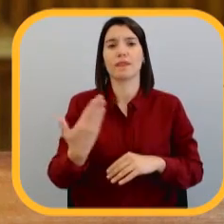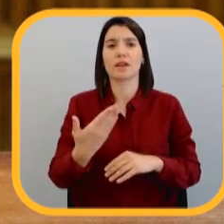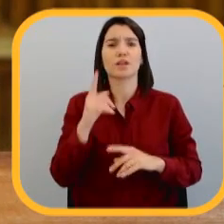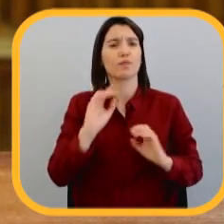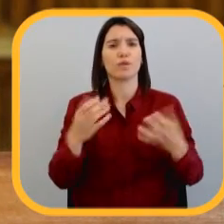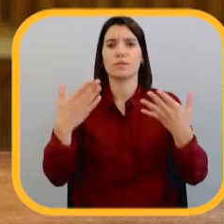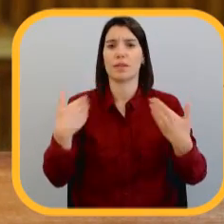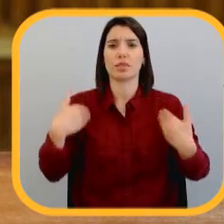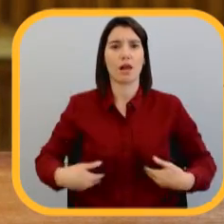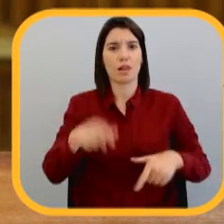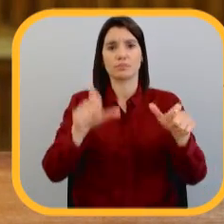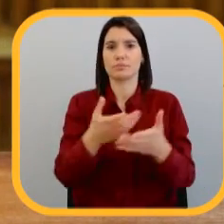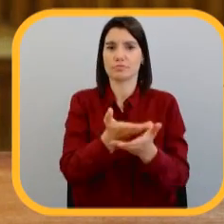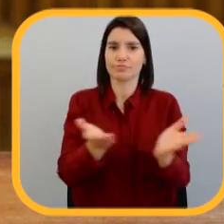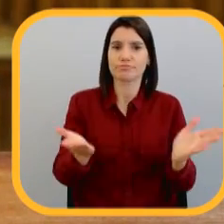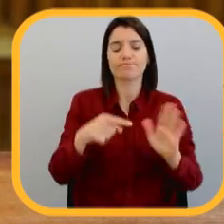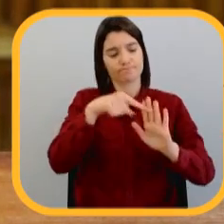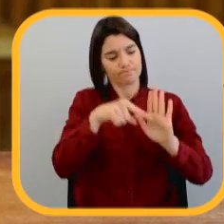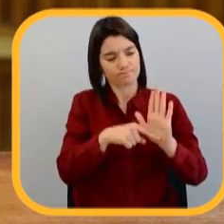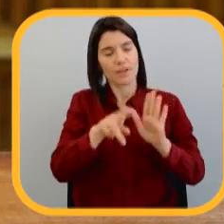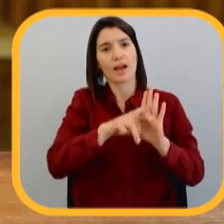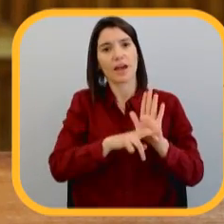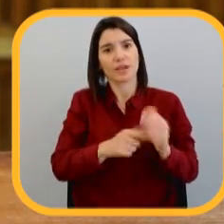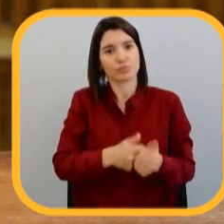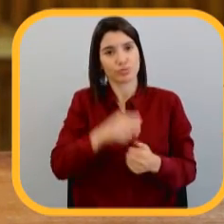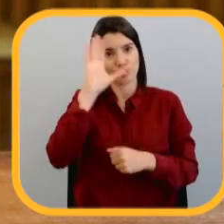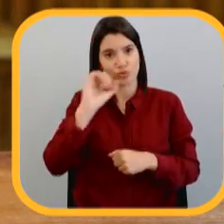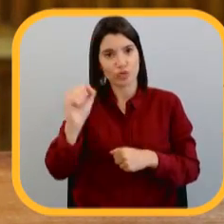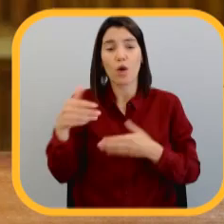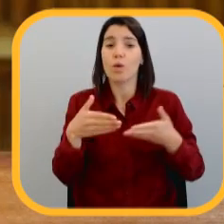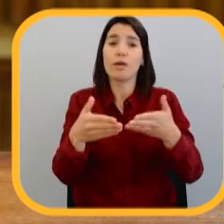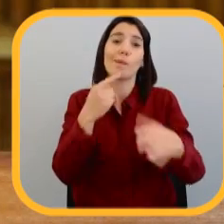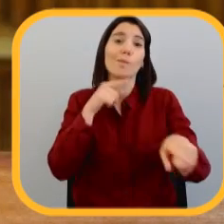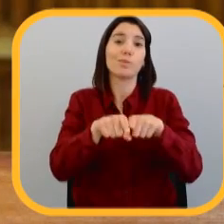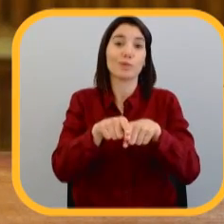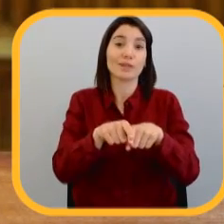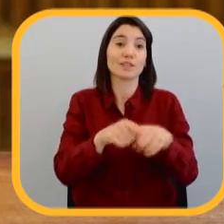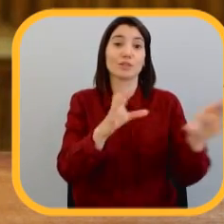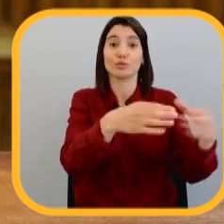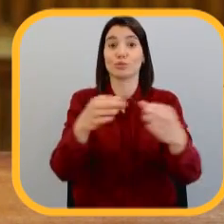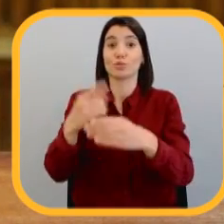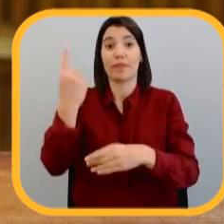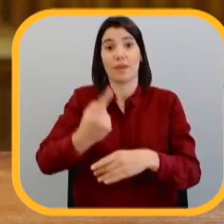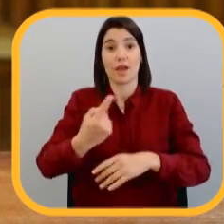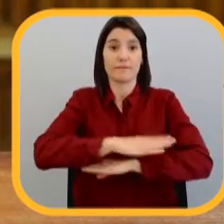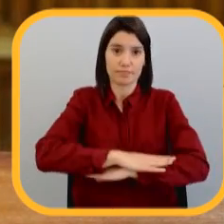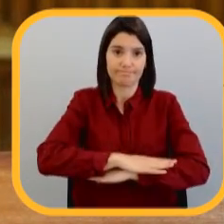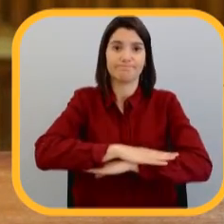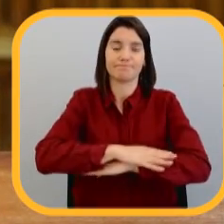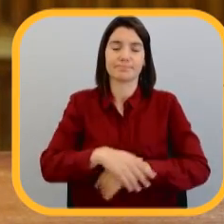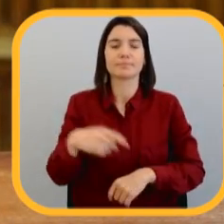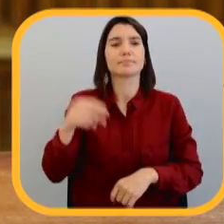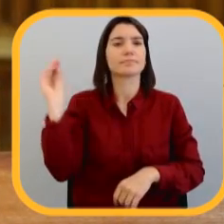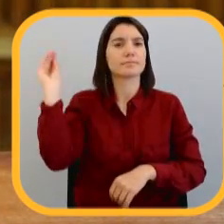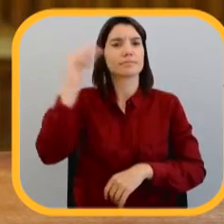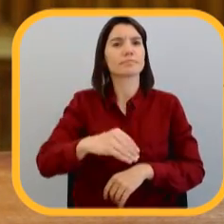direitos fundamentais dos cidadãos, os princípios pelos quais se rege o Estado e as orientações políticas a que os órgãos devem obedecer. O